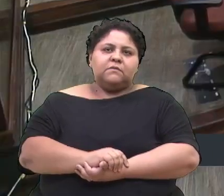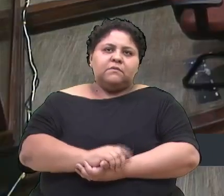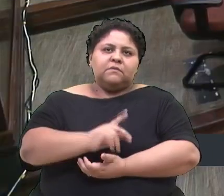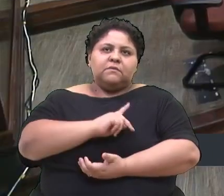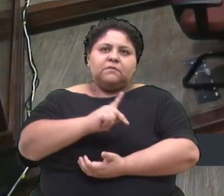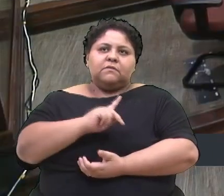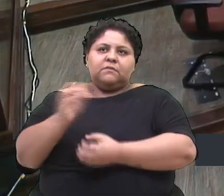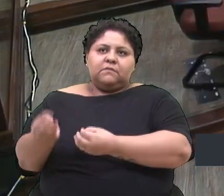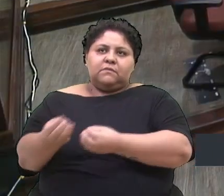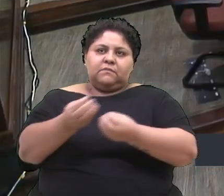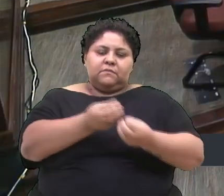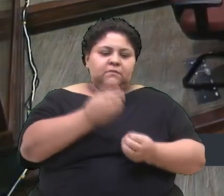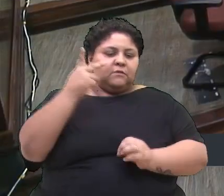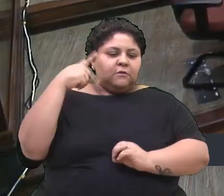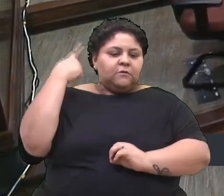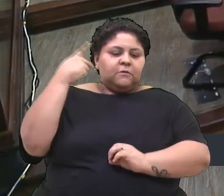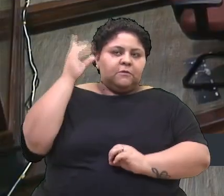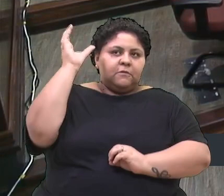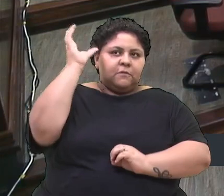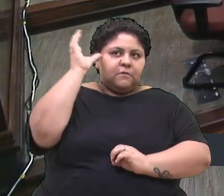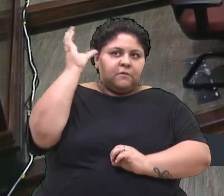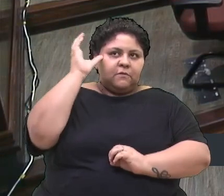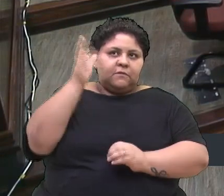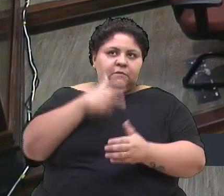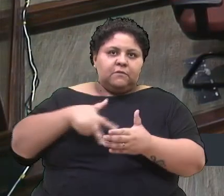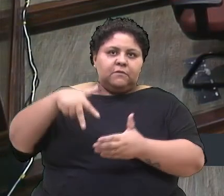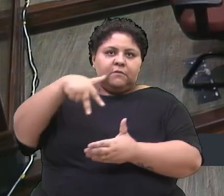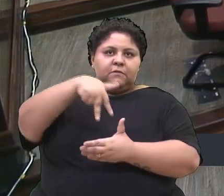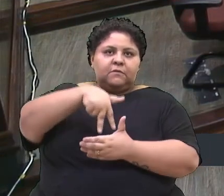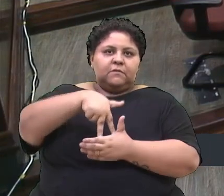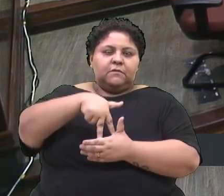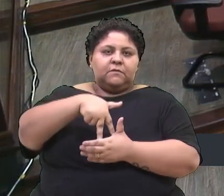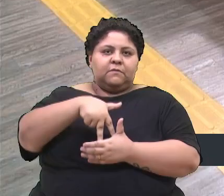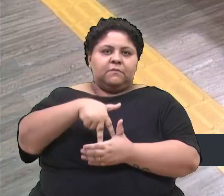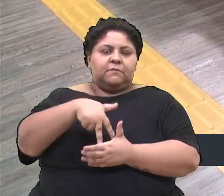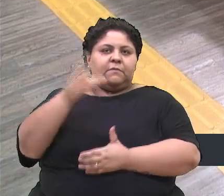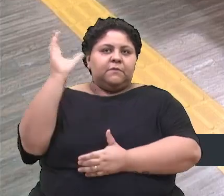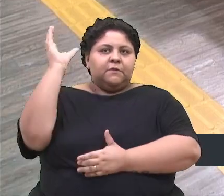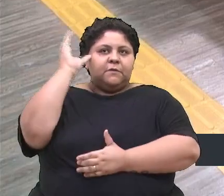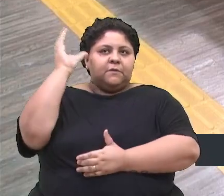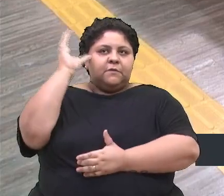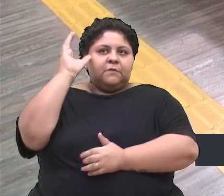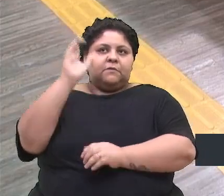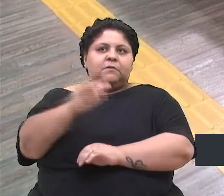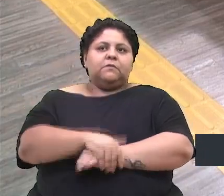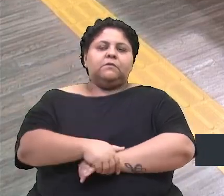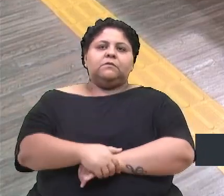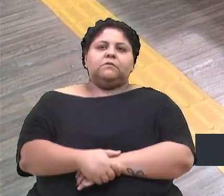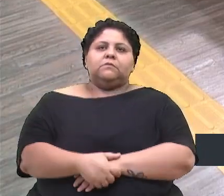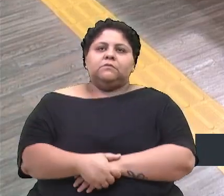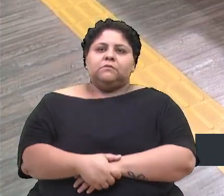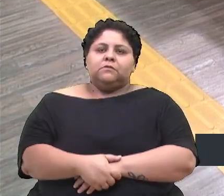para o vereador Cadori. Na tribuna, vereador Cadori.